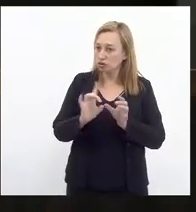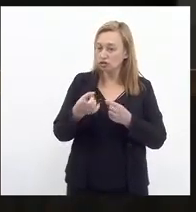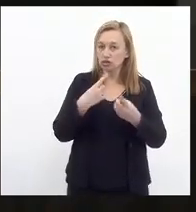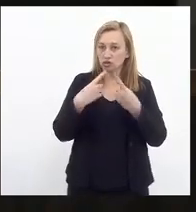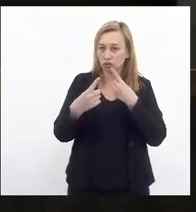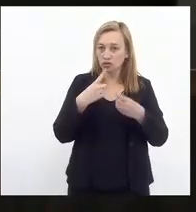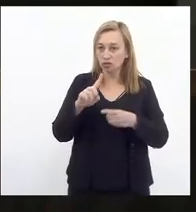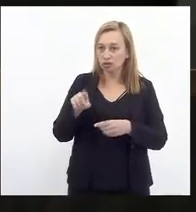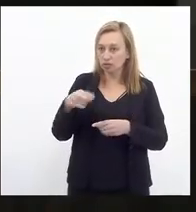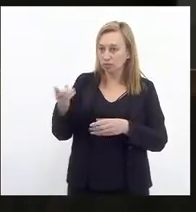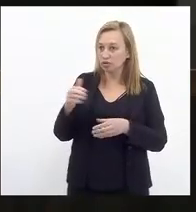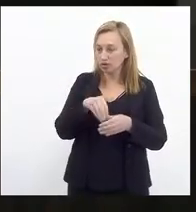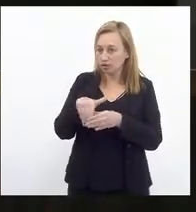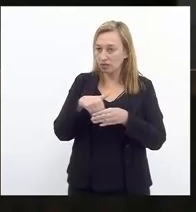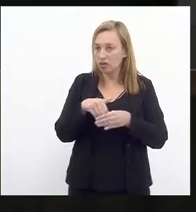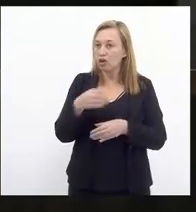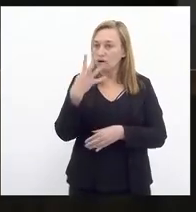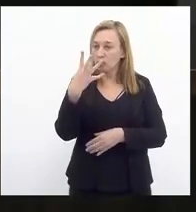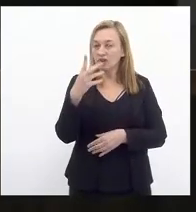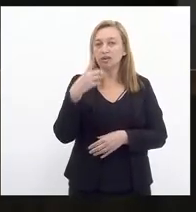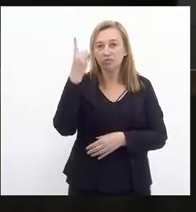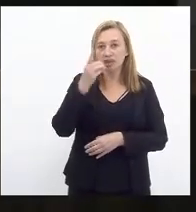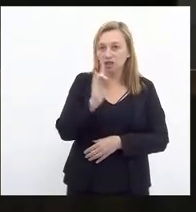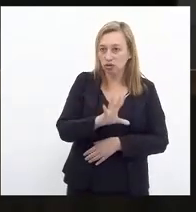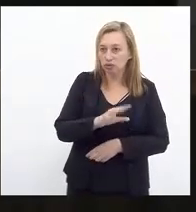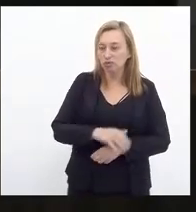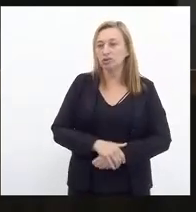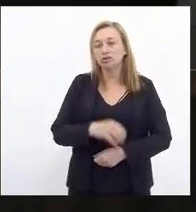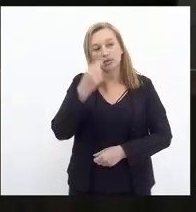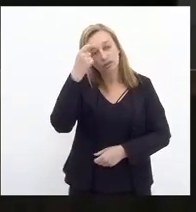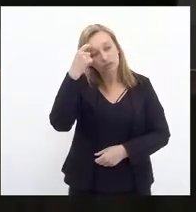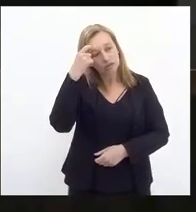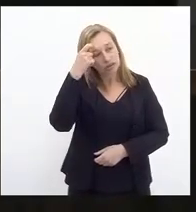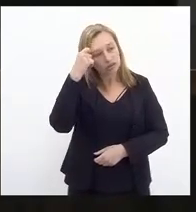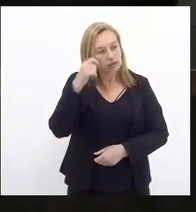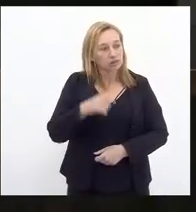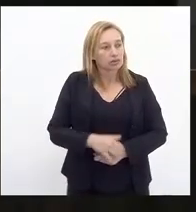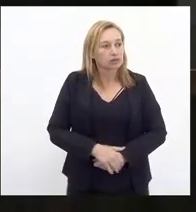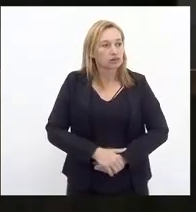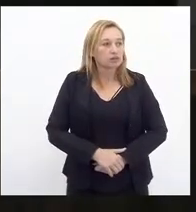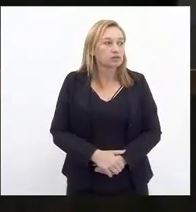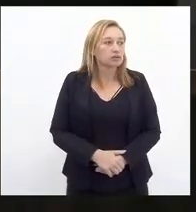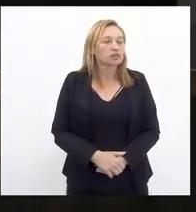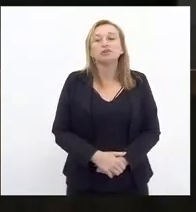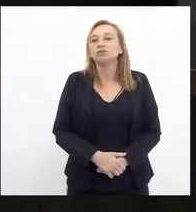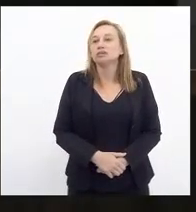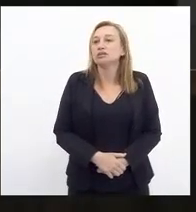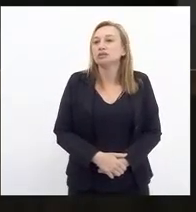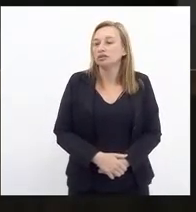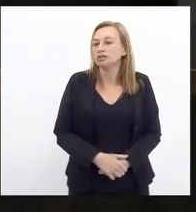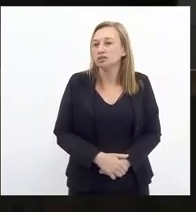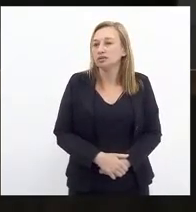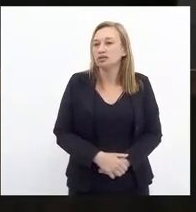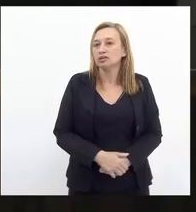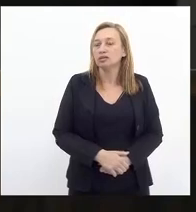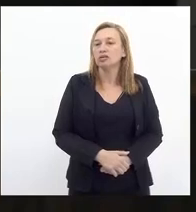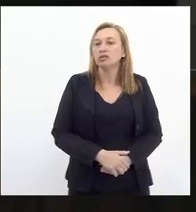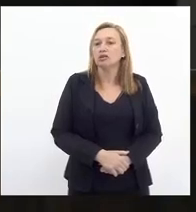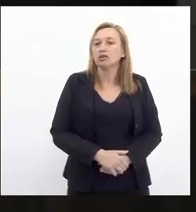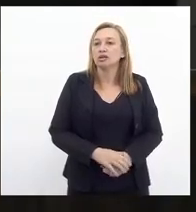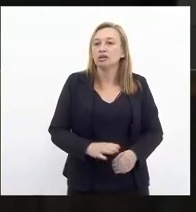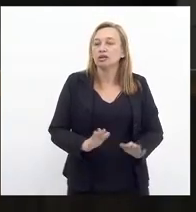após as declarações de voto temos três ou quatro deputados só então está aberta é o sistema de